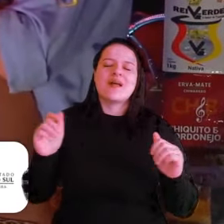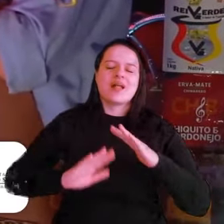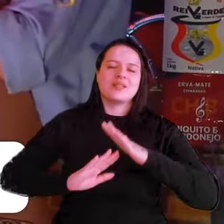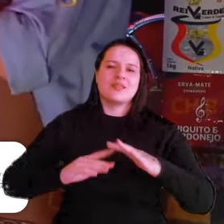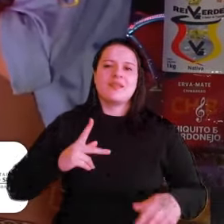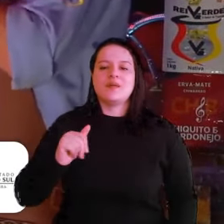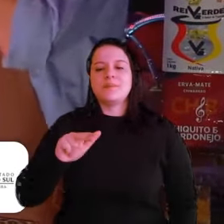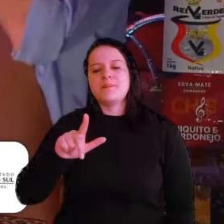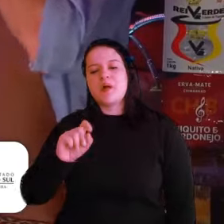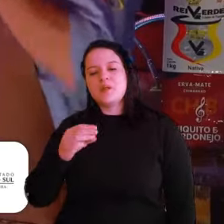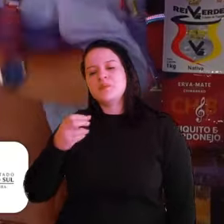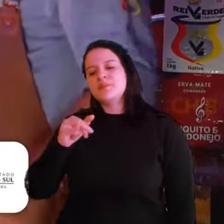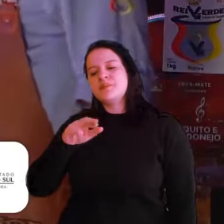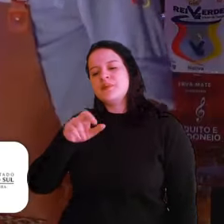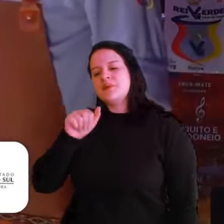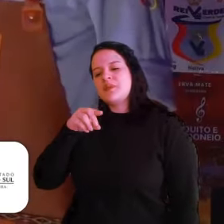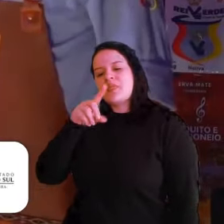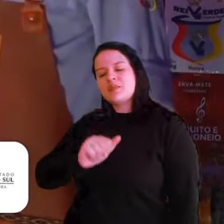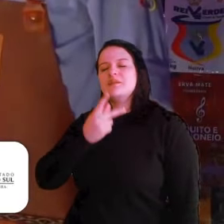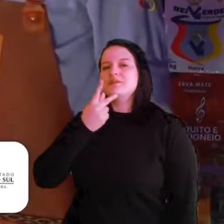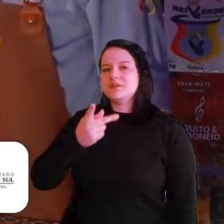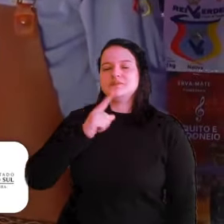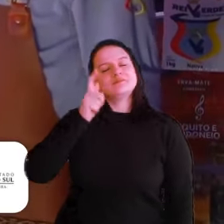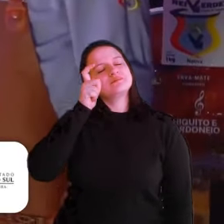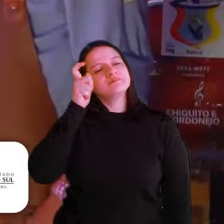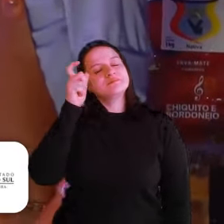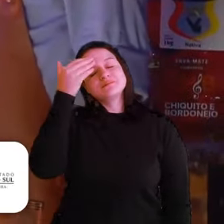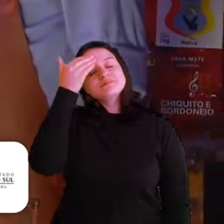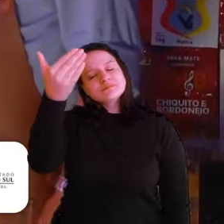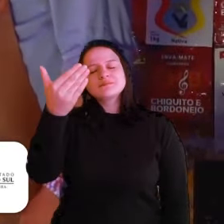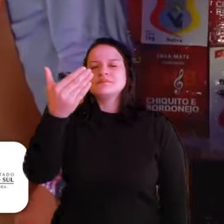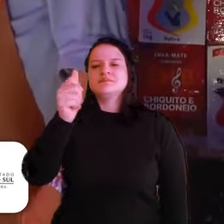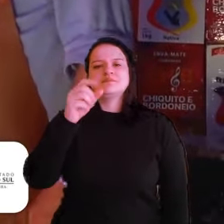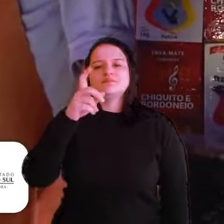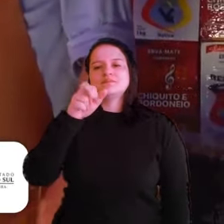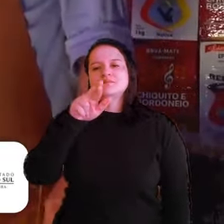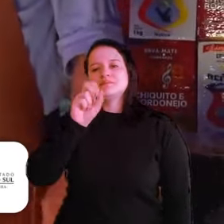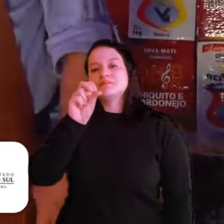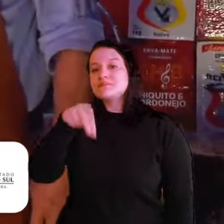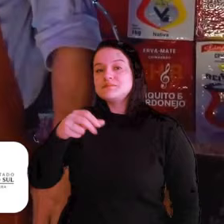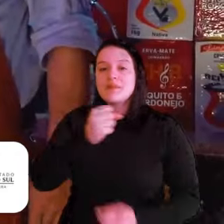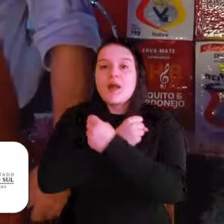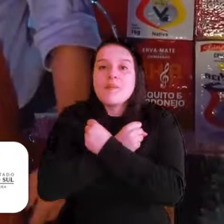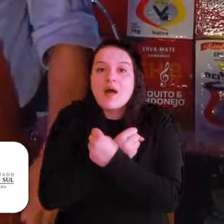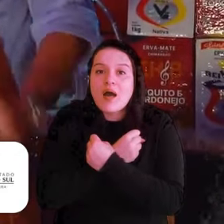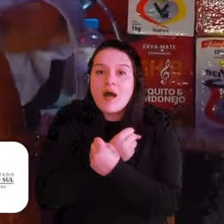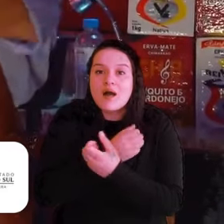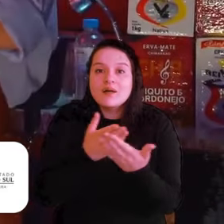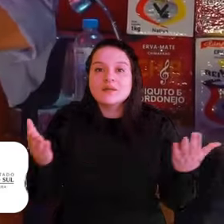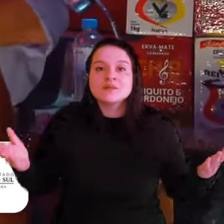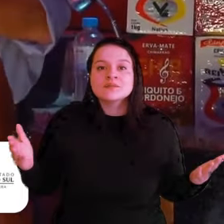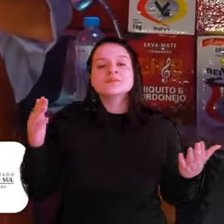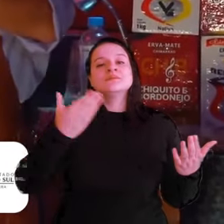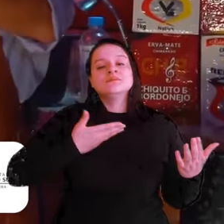até o Paulo Miranda disse que está assistindo, rapaz. Então, é. Nosso amigo Anderson também, brigadão, tá, gurizada? Forte abraço aos amigos aí que são